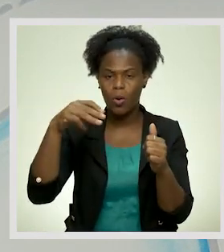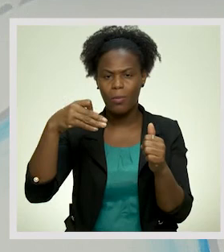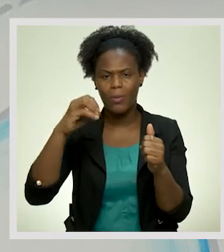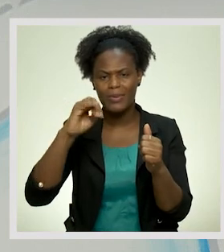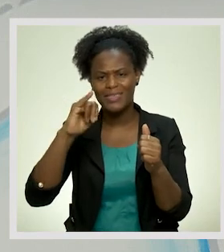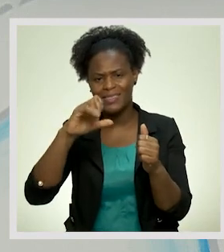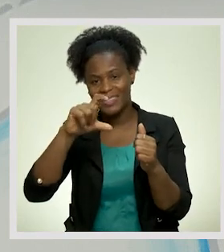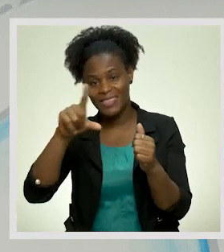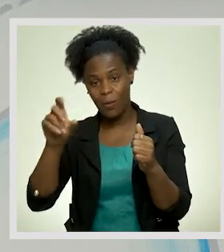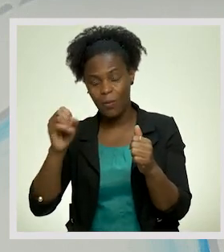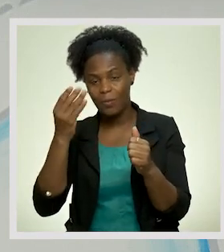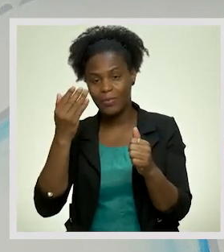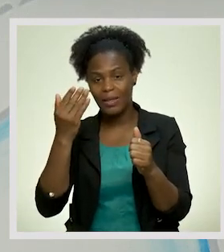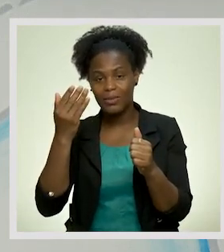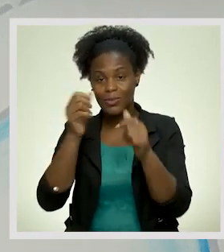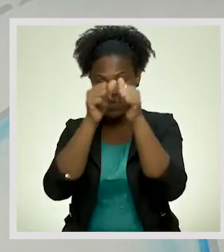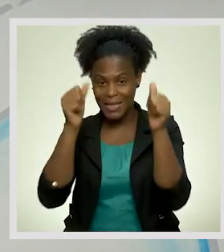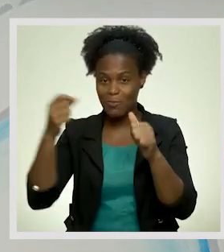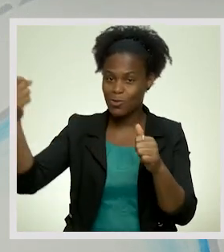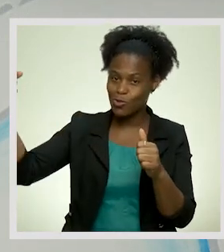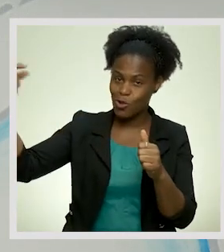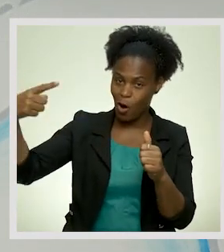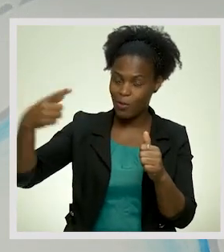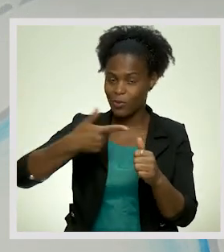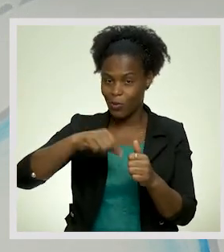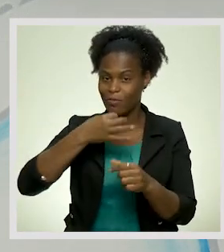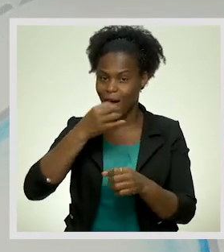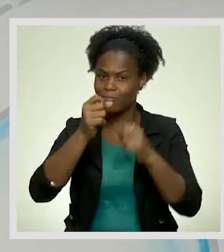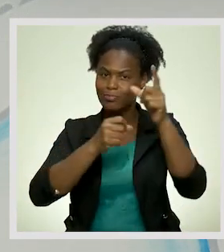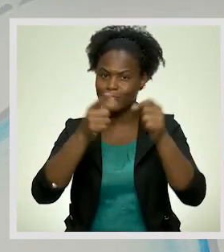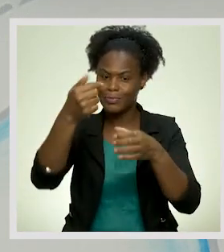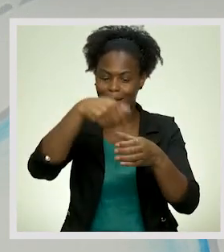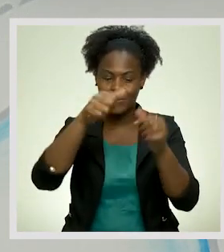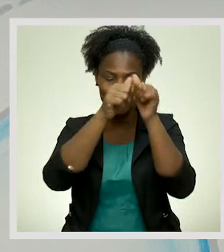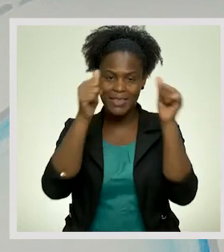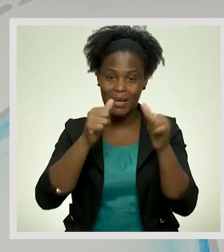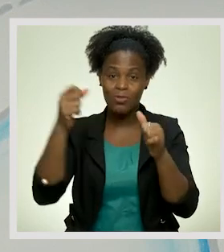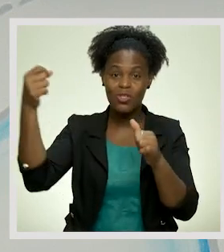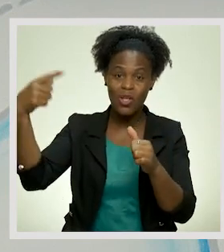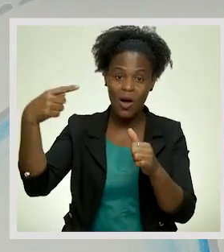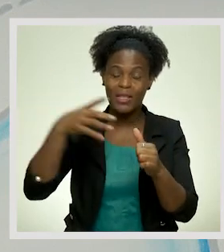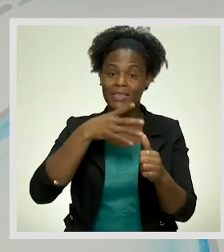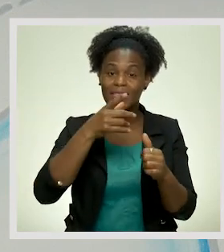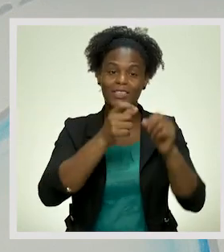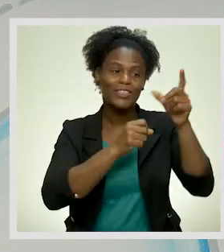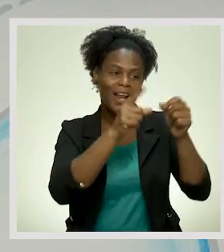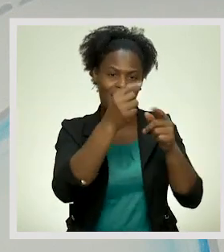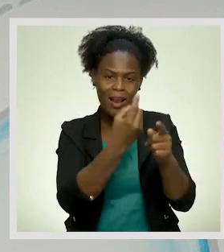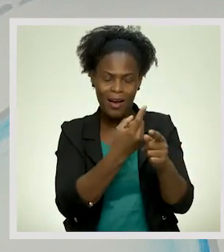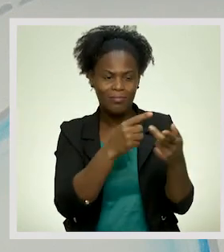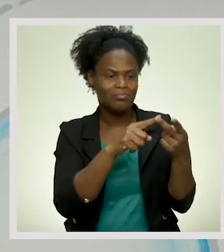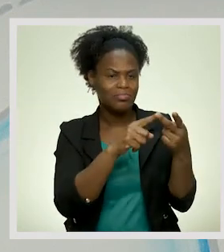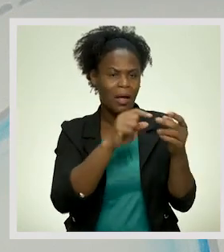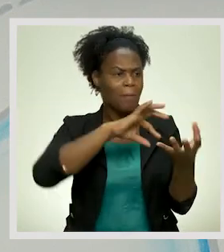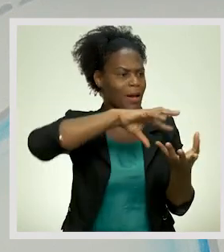Nós falamos sobre os astros que fazem parte do Sistema Solar, que são a estrela, os